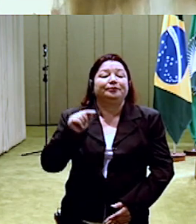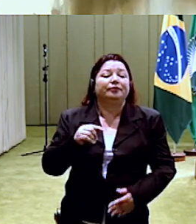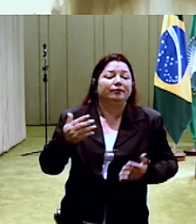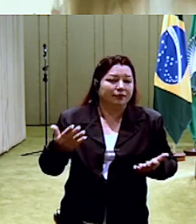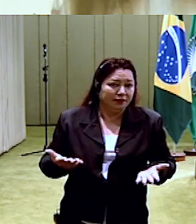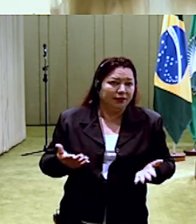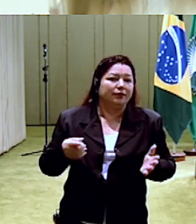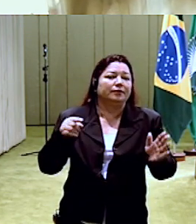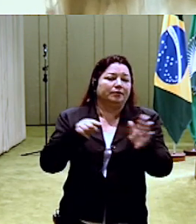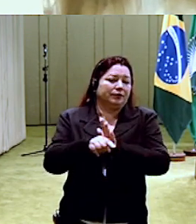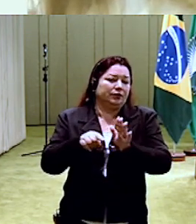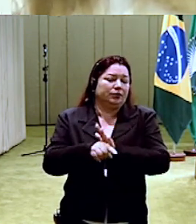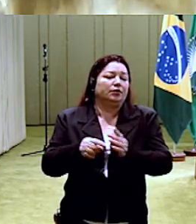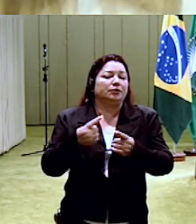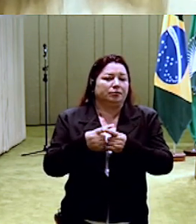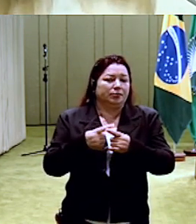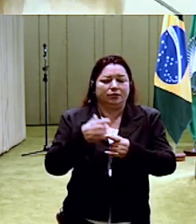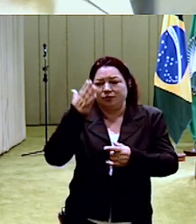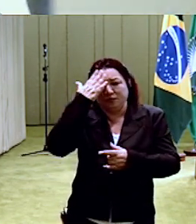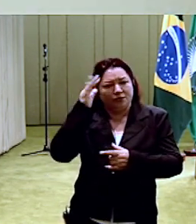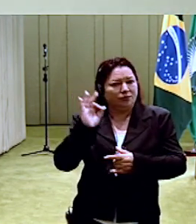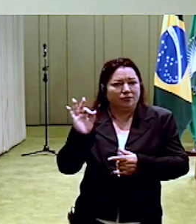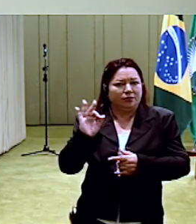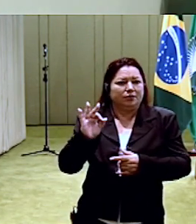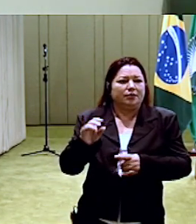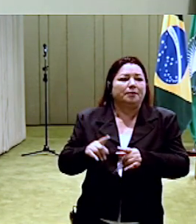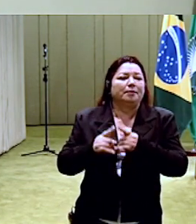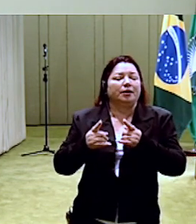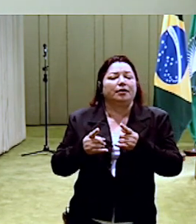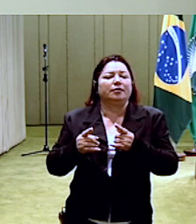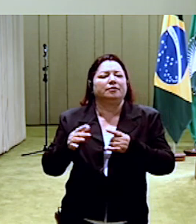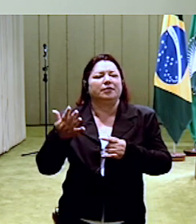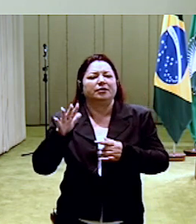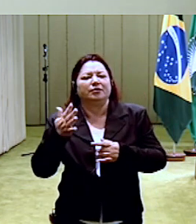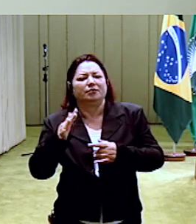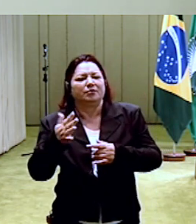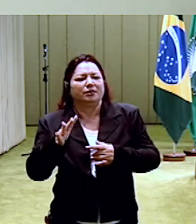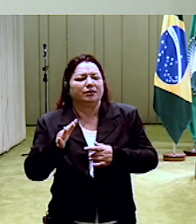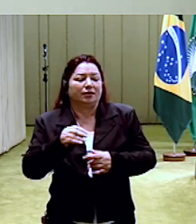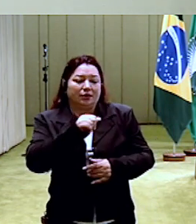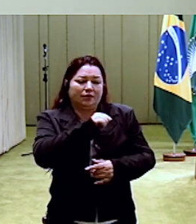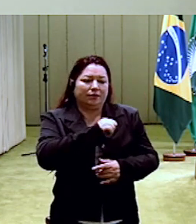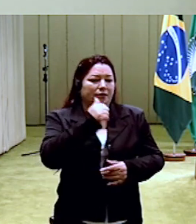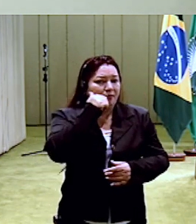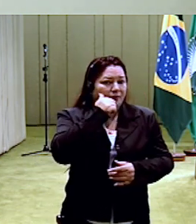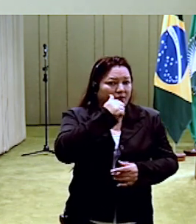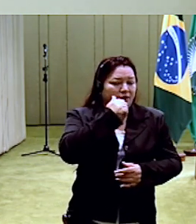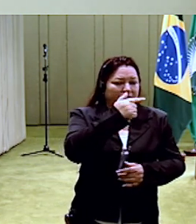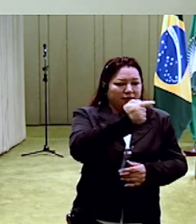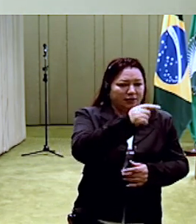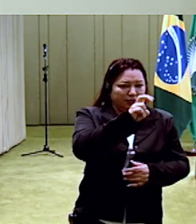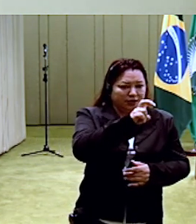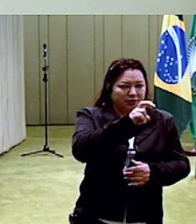que a gente, se não me engano, eu não vou ter os números precisos, até tenho uma nota, mas em média as mulheres recebem 75%